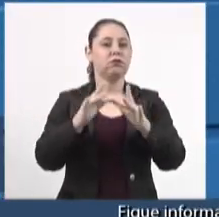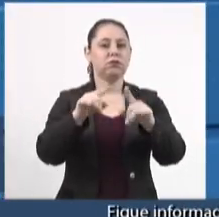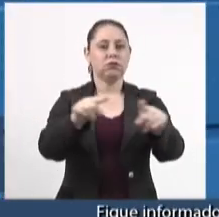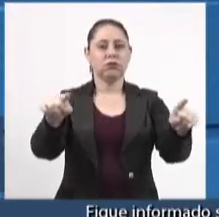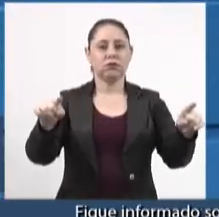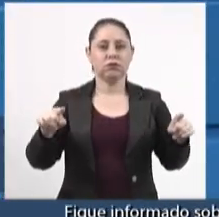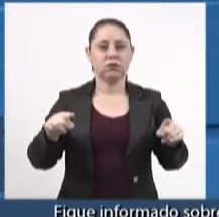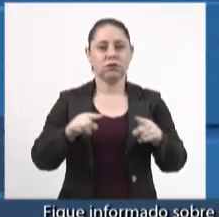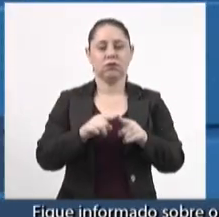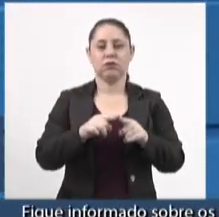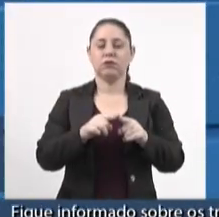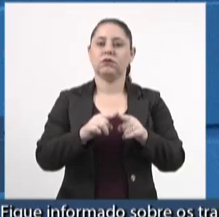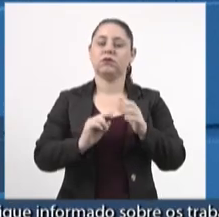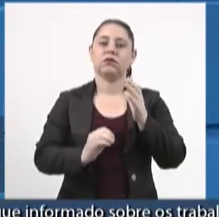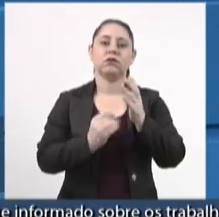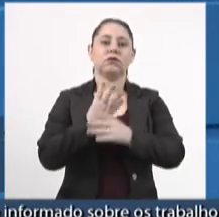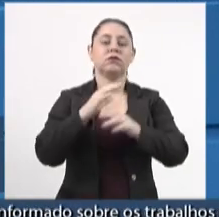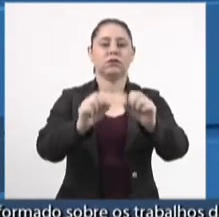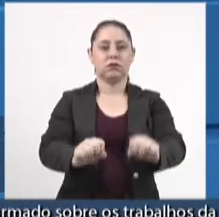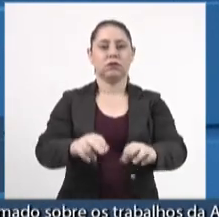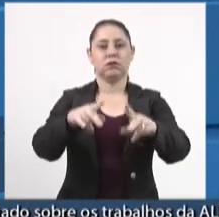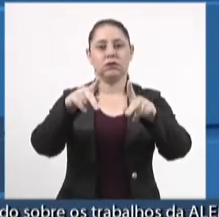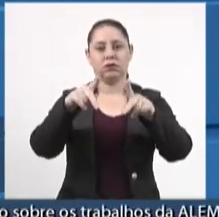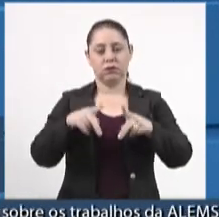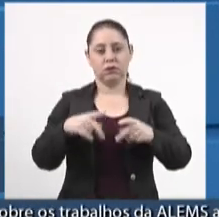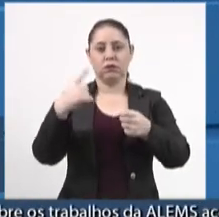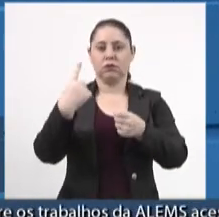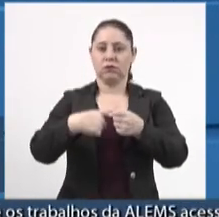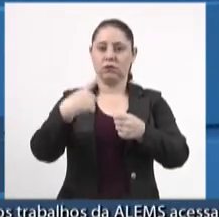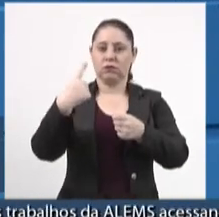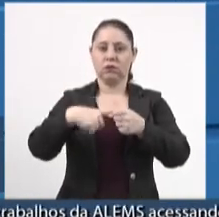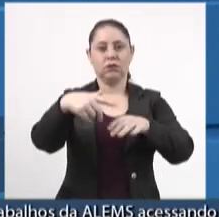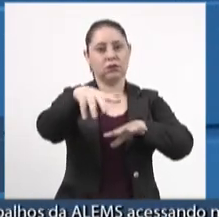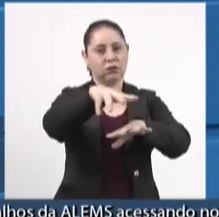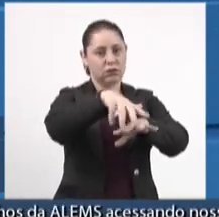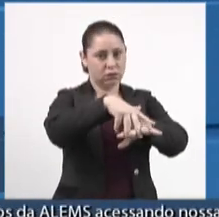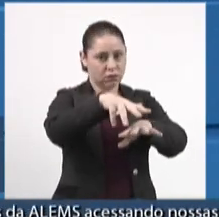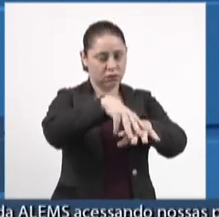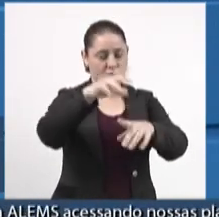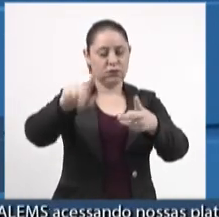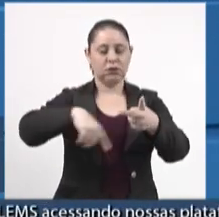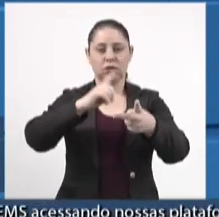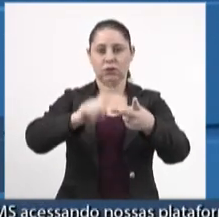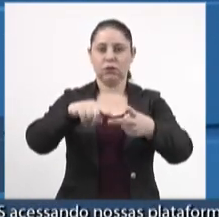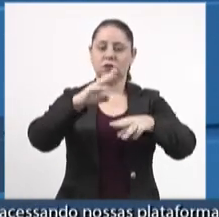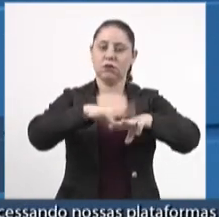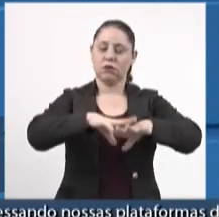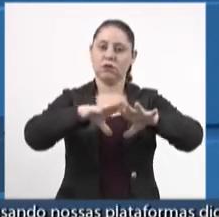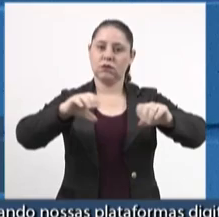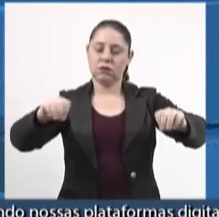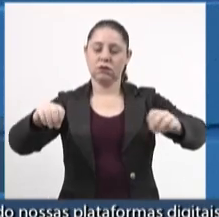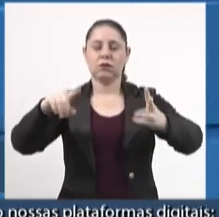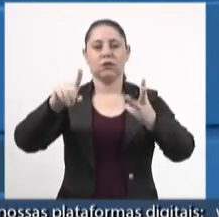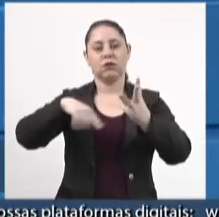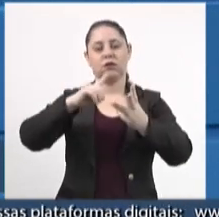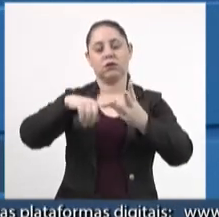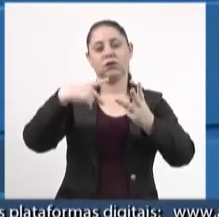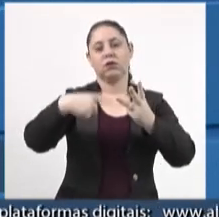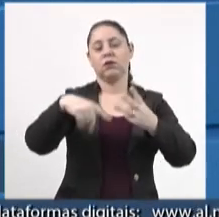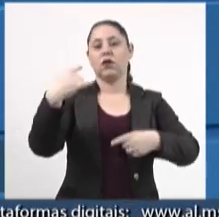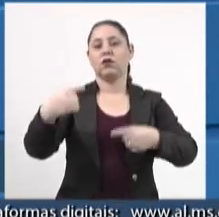colendo plenário, que sejam realizadas audiências públicas nos municípios de Sidrolândia, Maracaju, Ponta Porã,